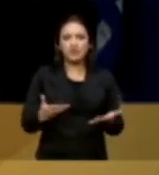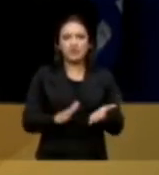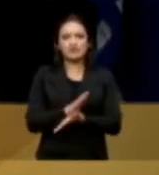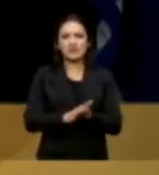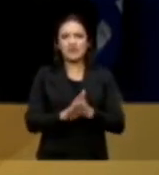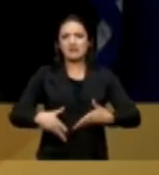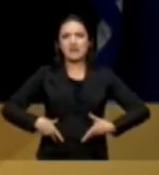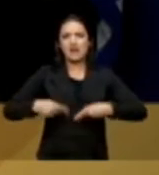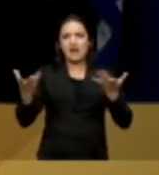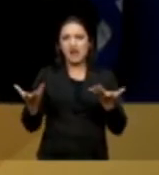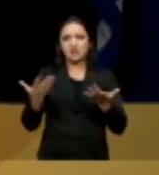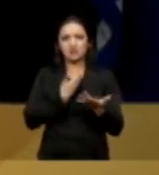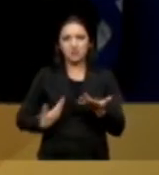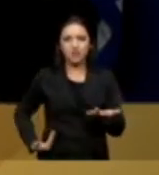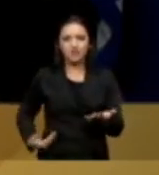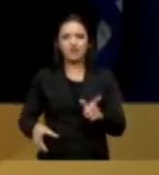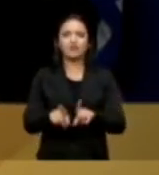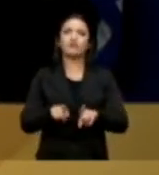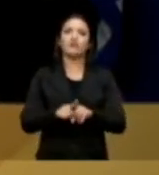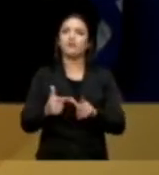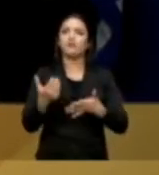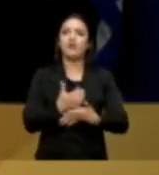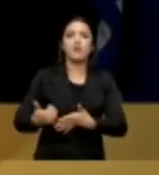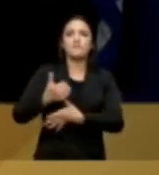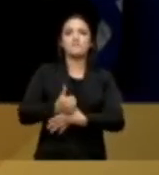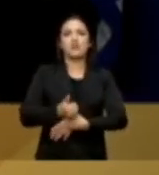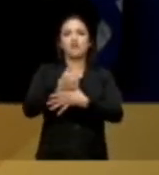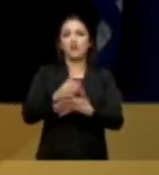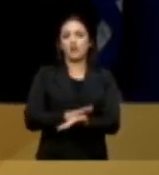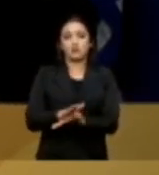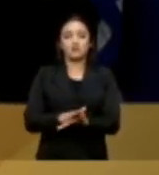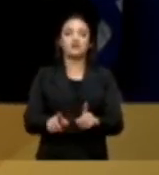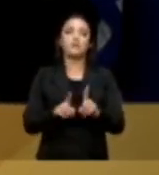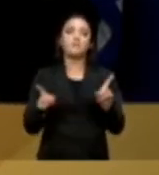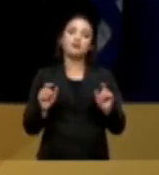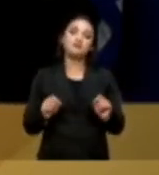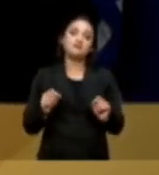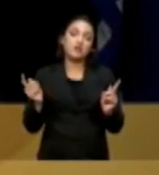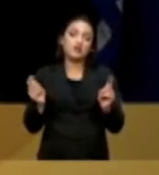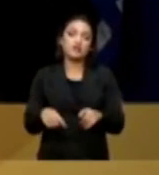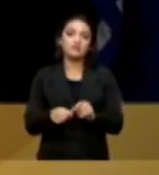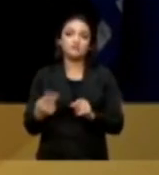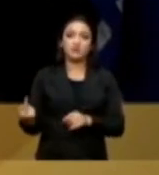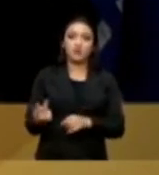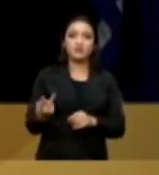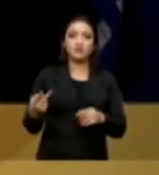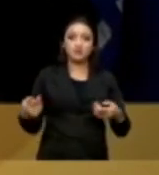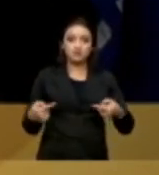nem cria vantagem para o recorrido em relação aos demais candidatos. É solução hermenêutica que pondera e concilia valores